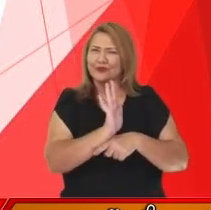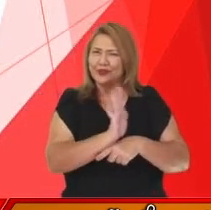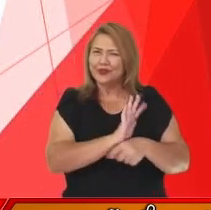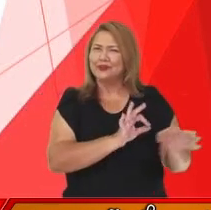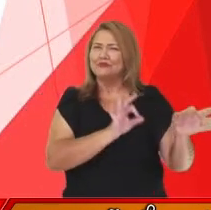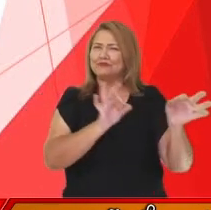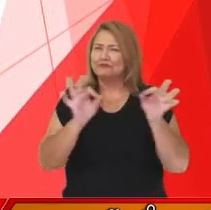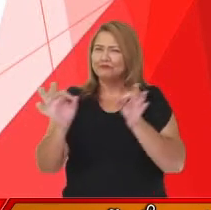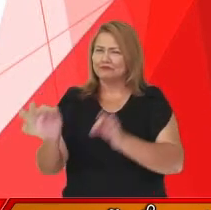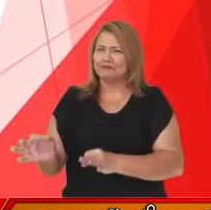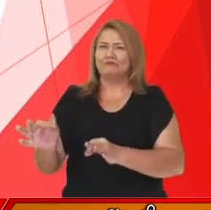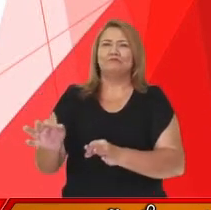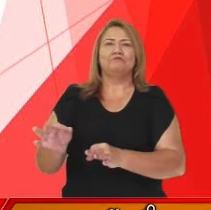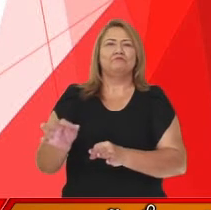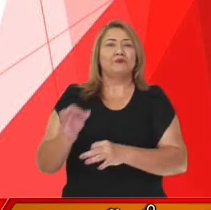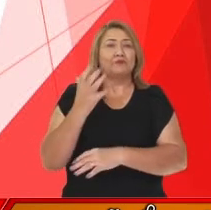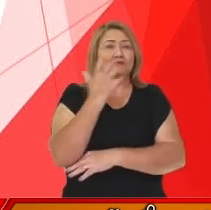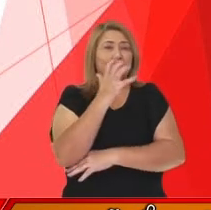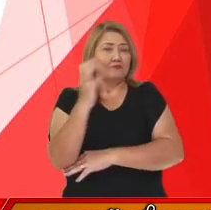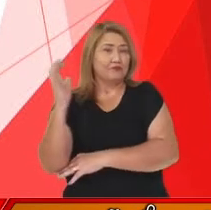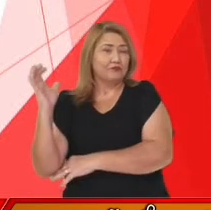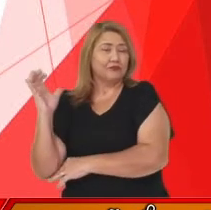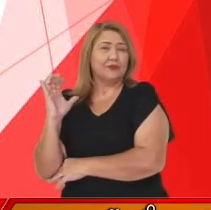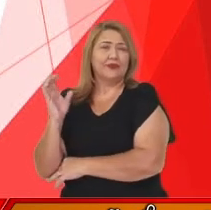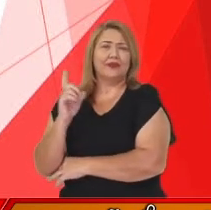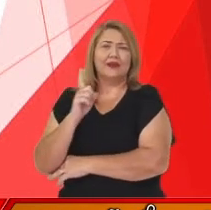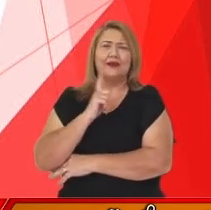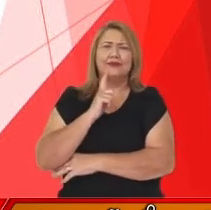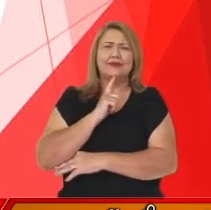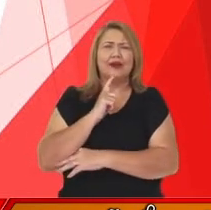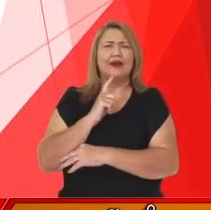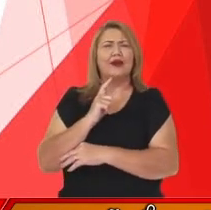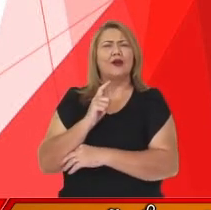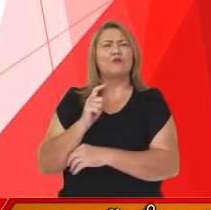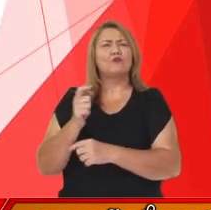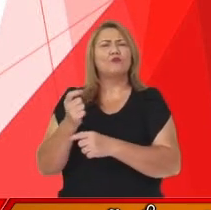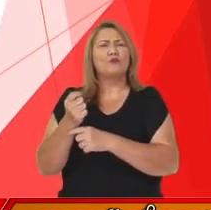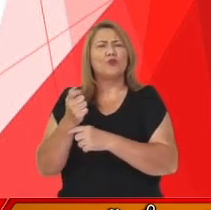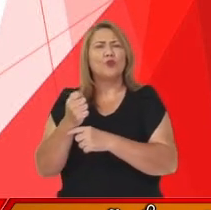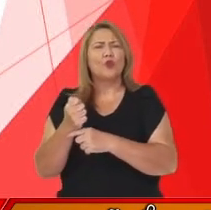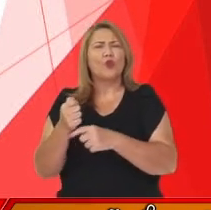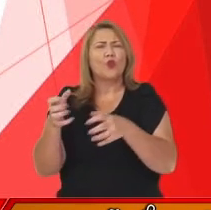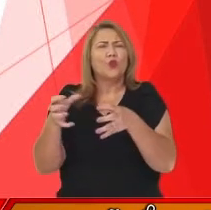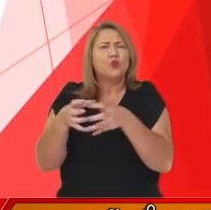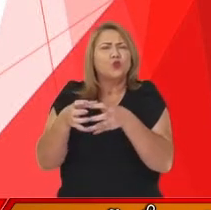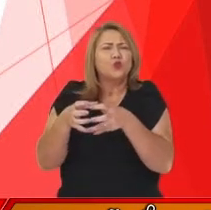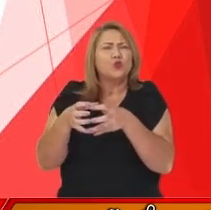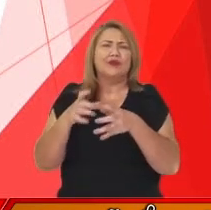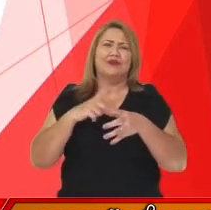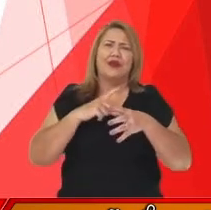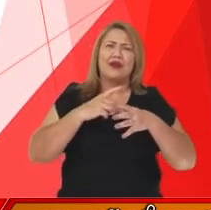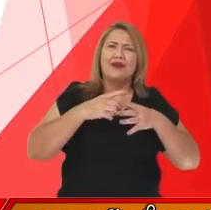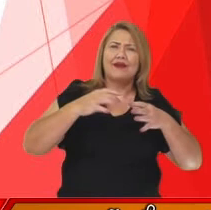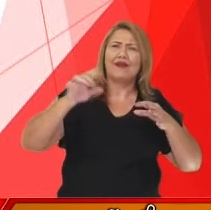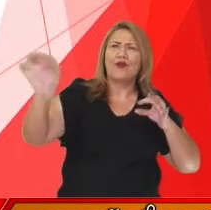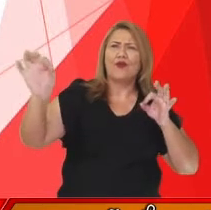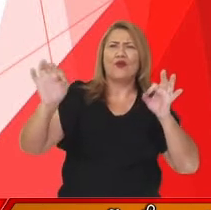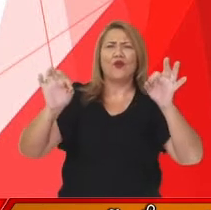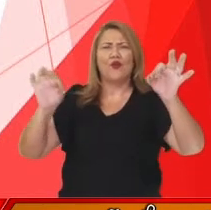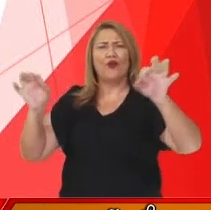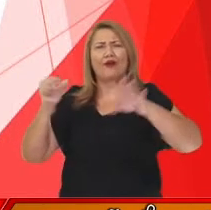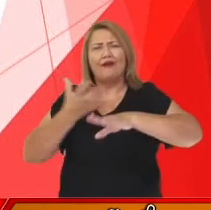florestas temperadas apresenta o menor densidade e biodiversidade do que as florestas tropicais